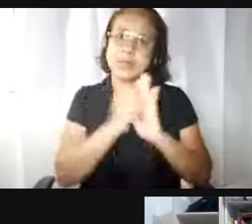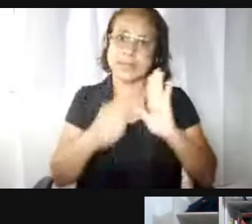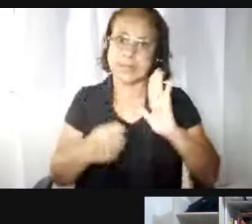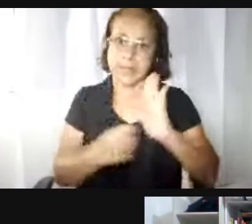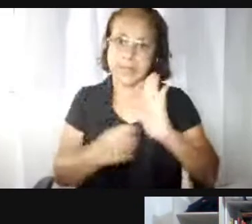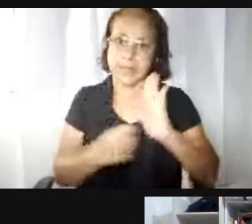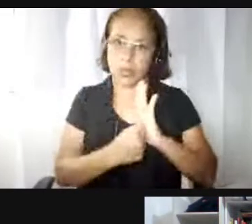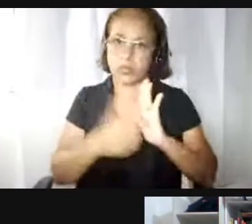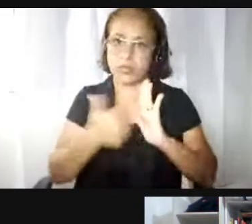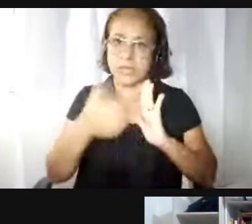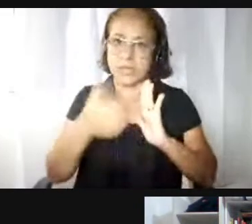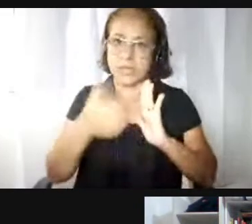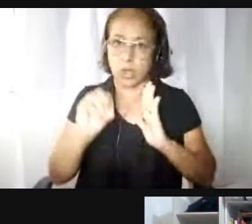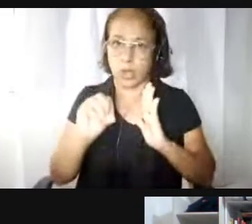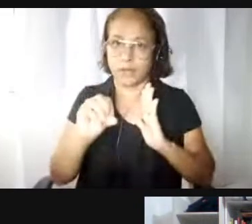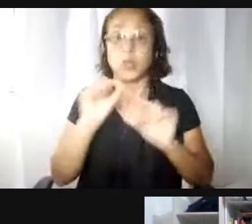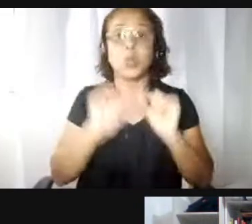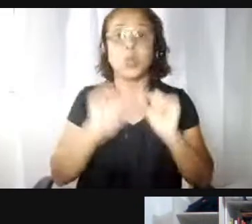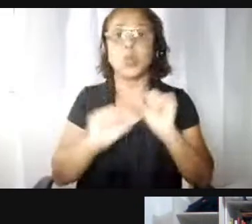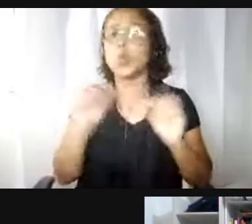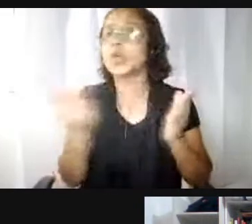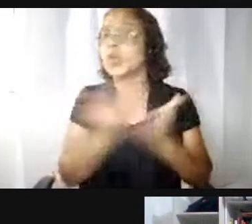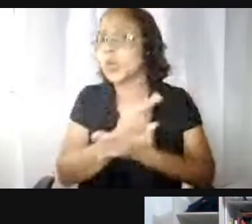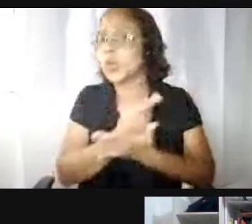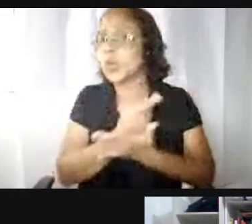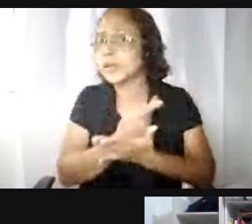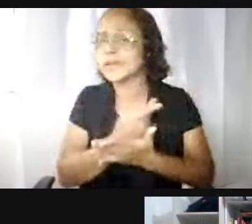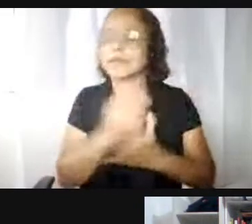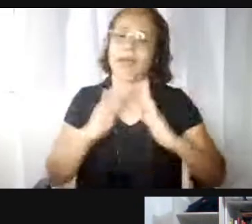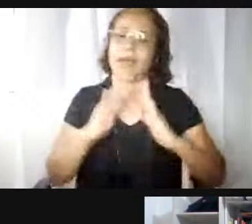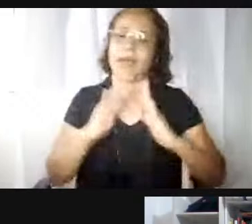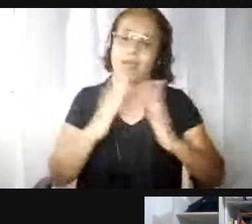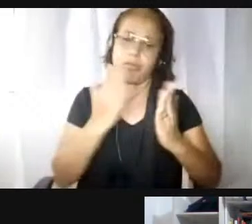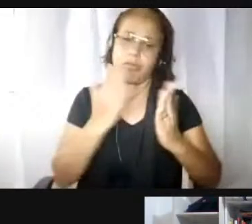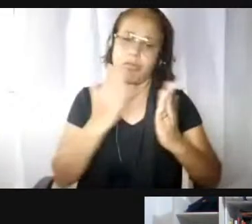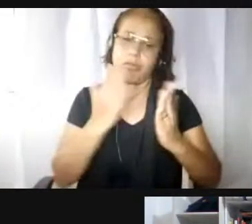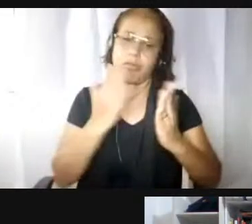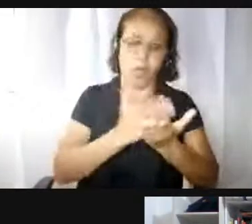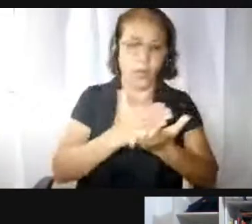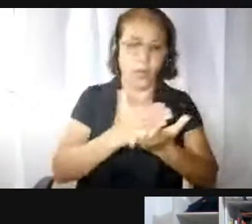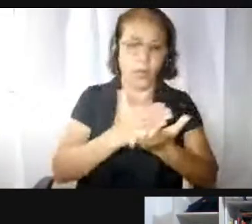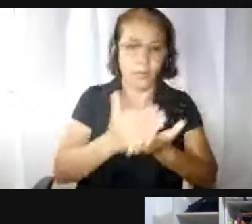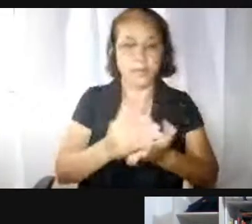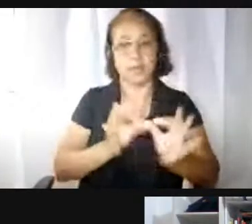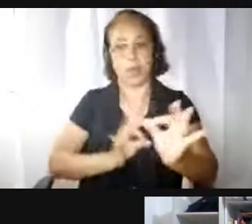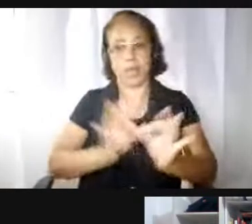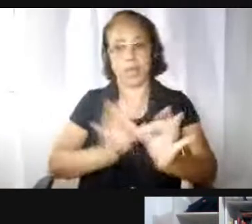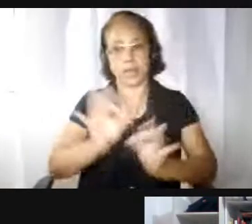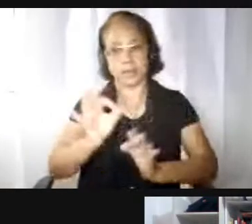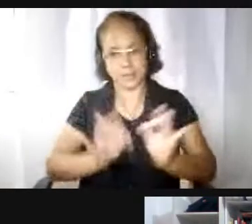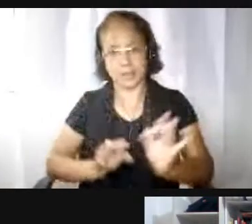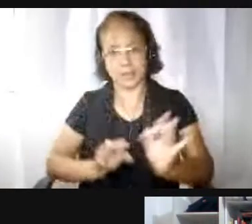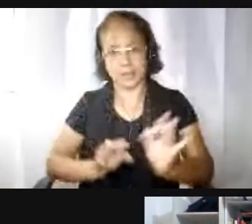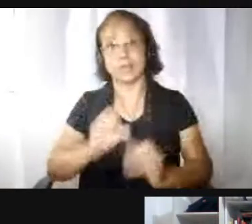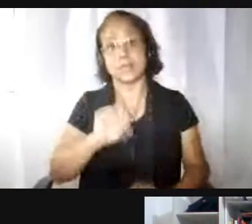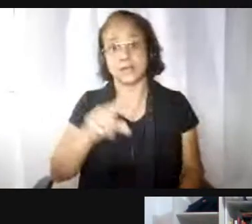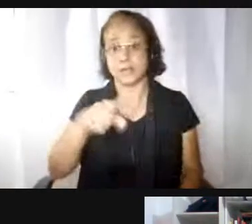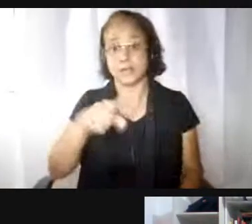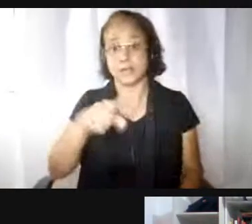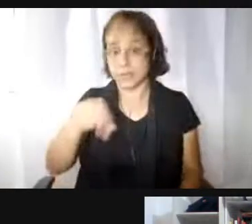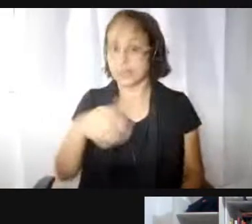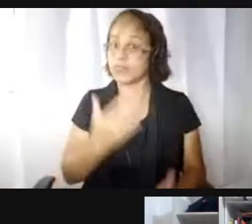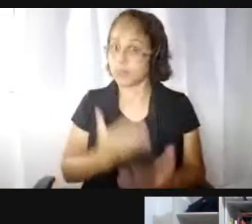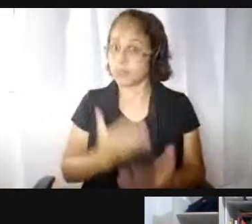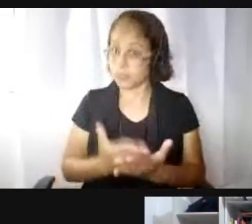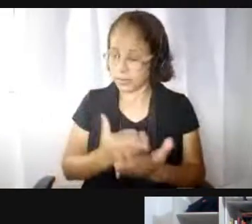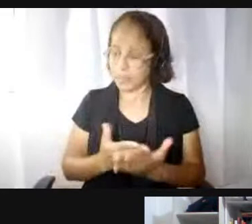A escola está sendo organizada da forma como a gente conhece ela hoje, né? Você, se estudar a história da educação, você já deve ter aprendido isso